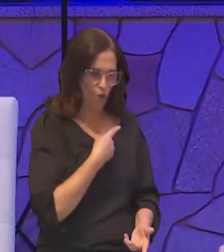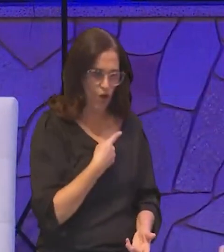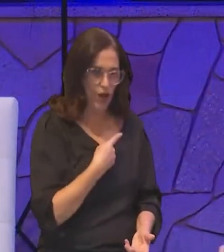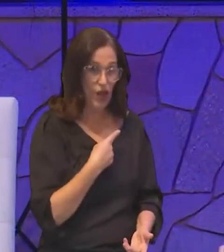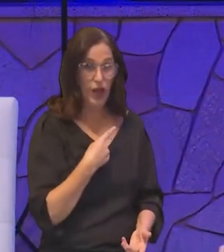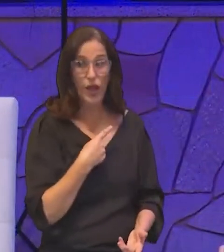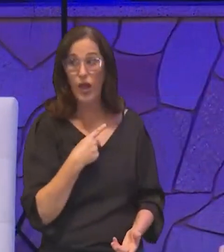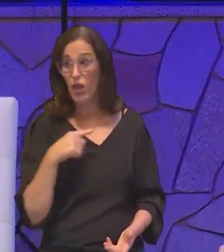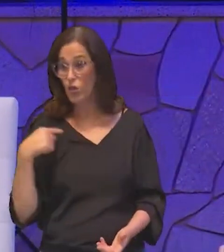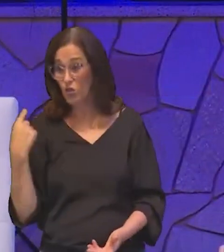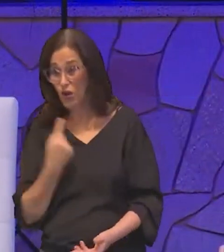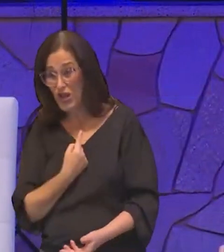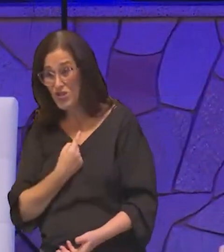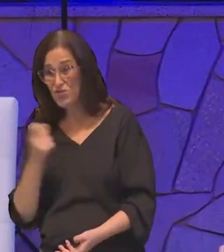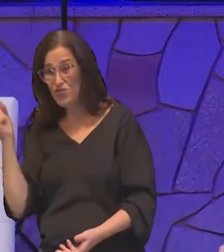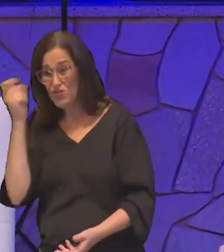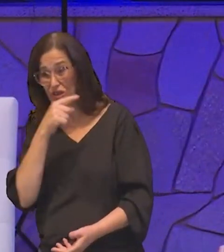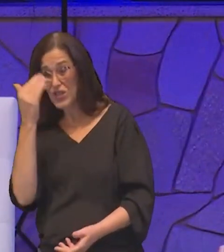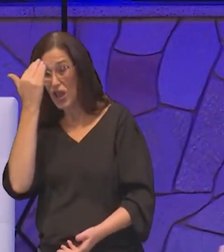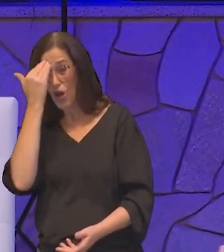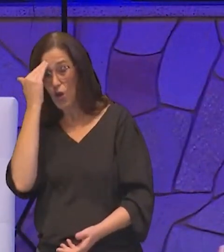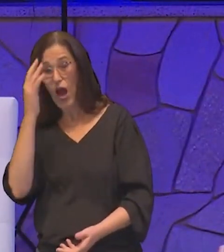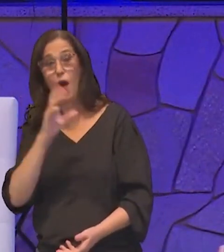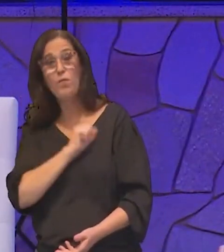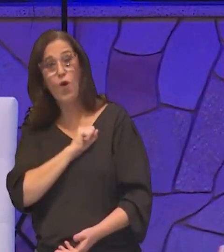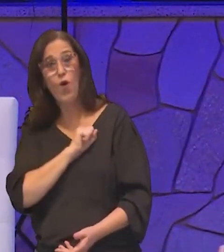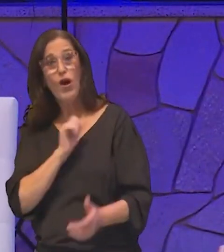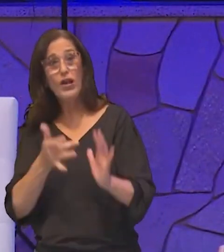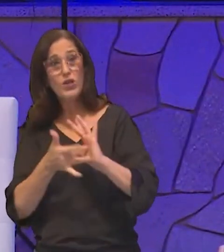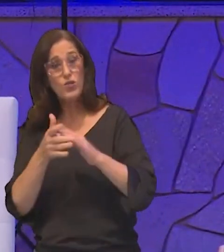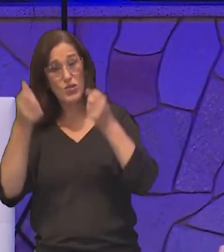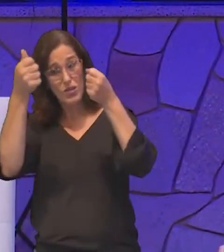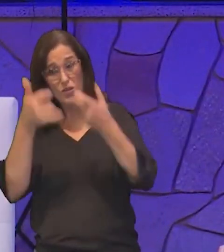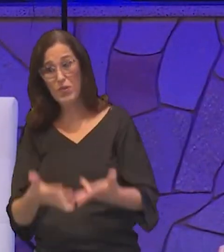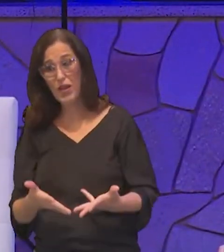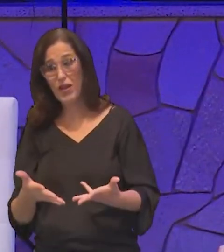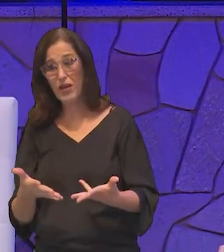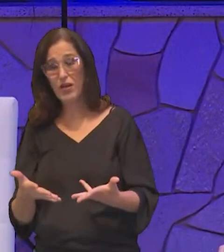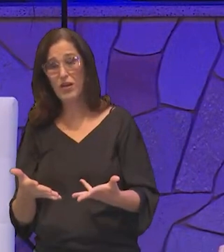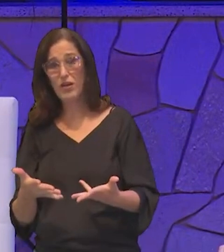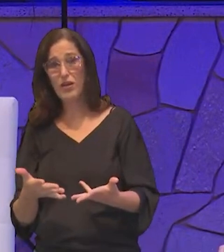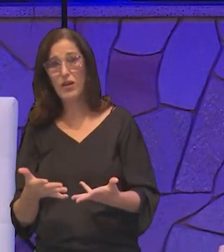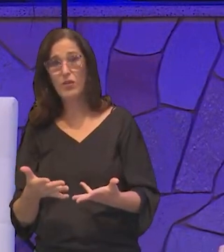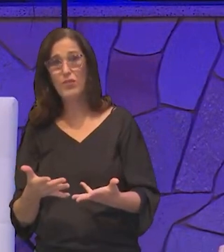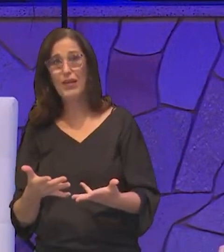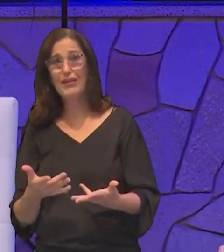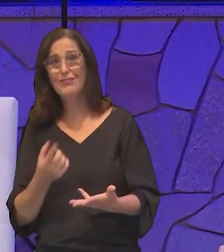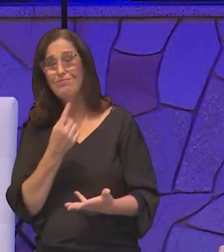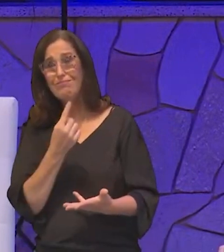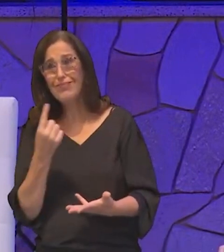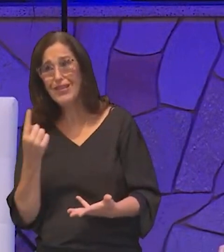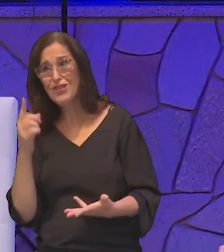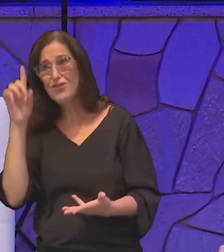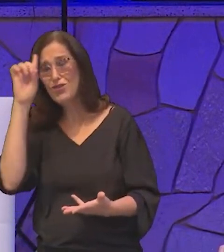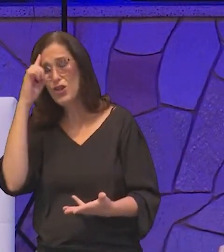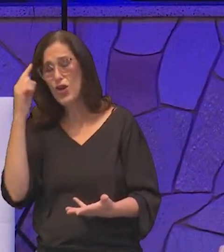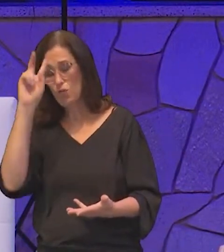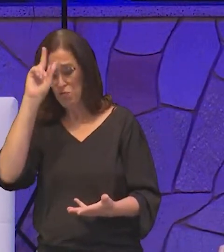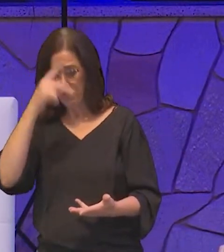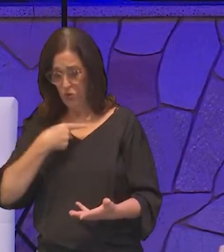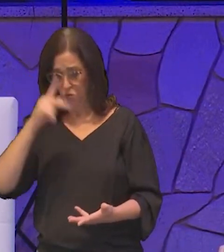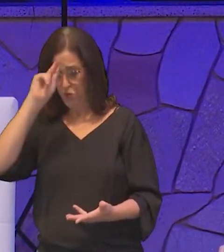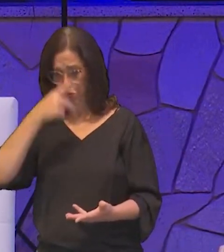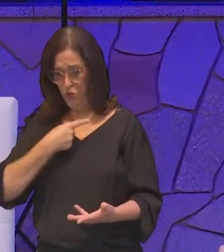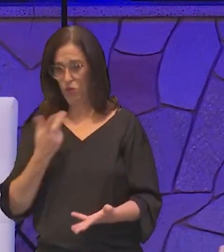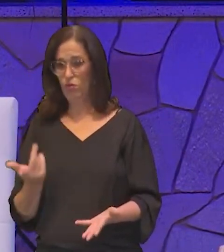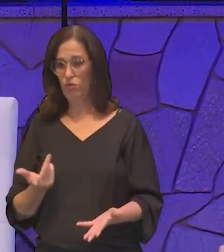nós compreendermos o que é esse amor que Cristo Jesus está falando. Porque cada dia mais as pessoas têm pensado só em